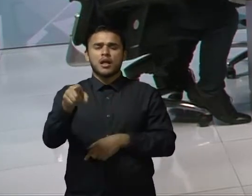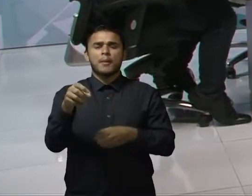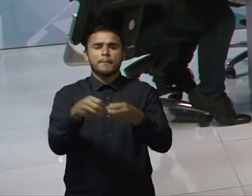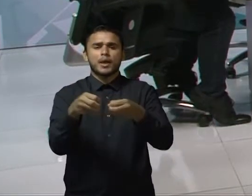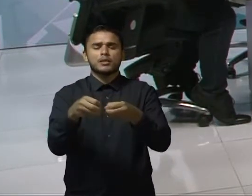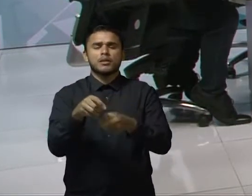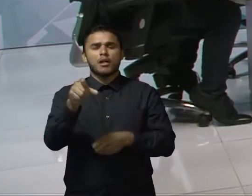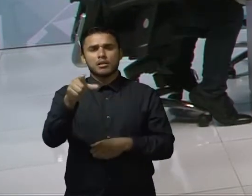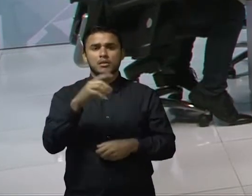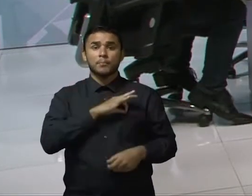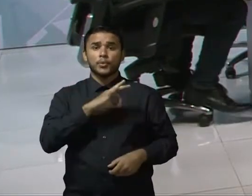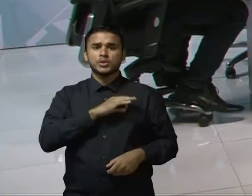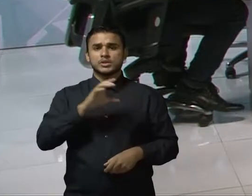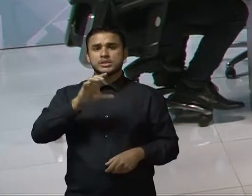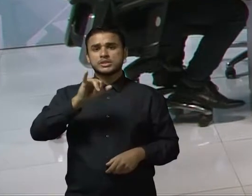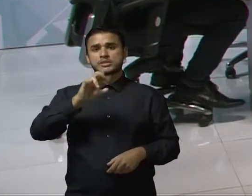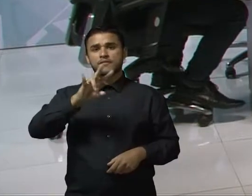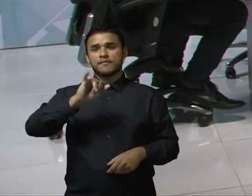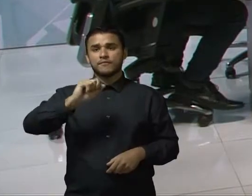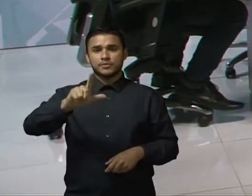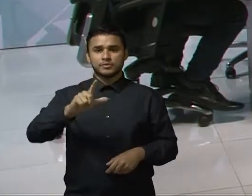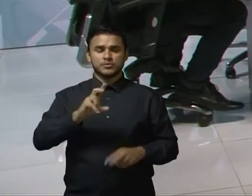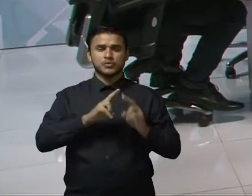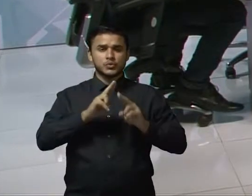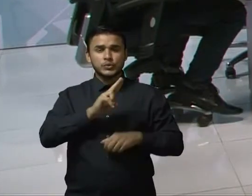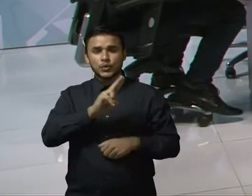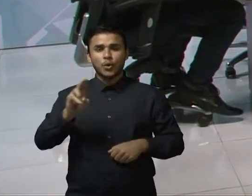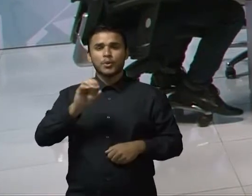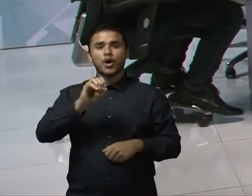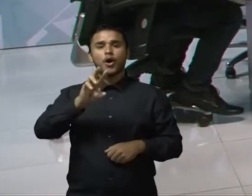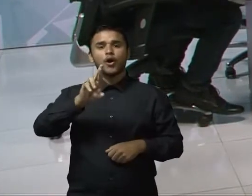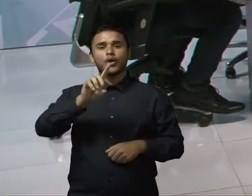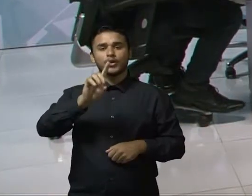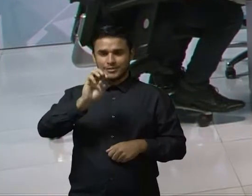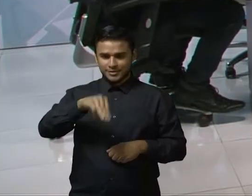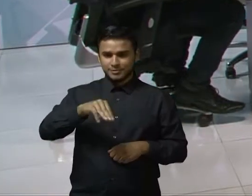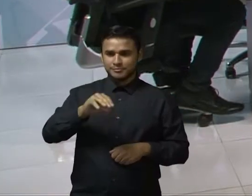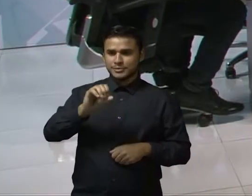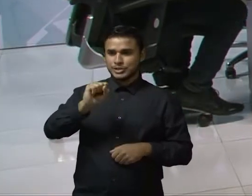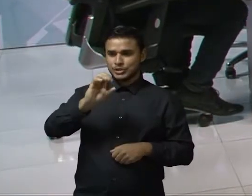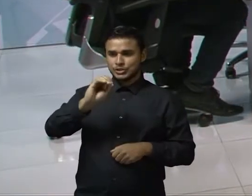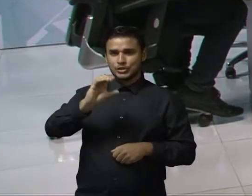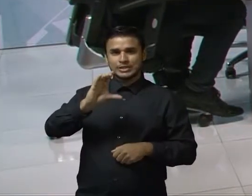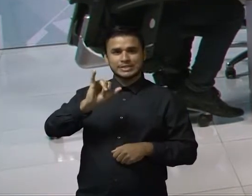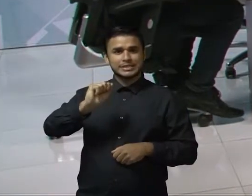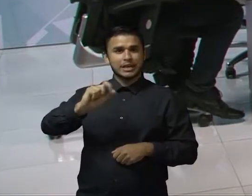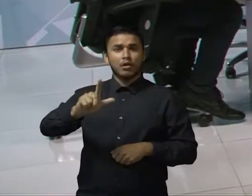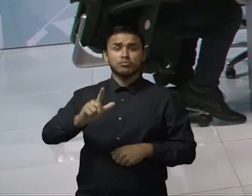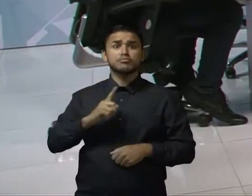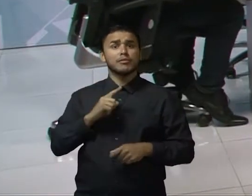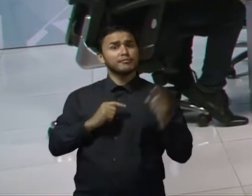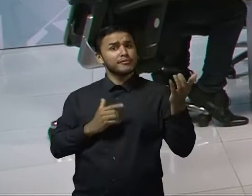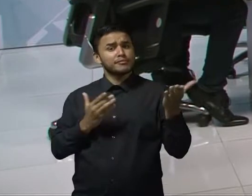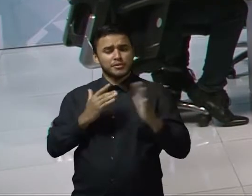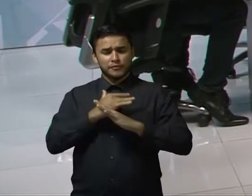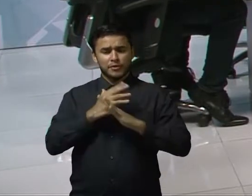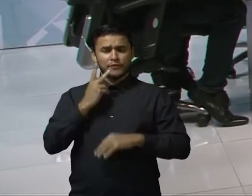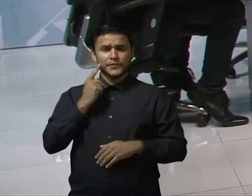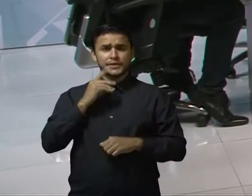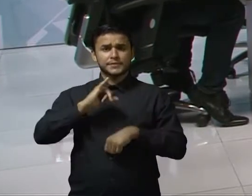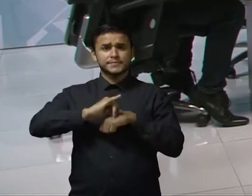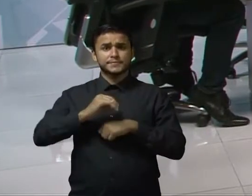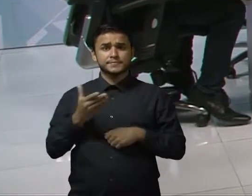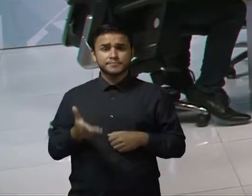A chamada ordem social. Era a ordem social, né? Então, nesse sentido, é impressionante como realmente a gente vai ter que encarar isso de frente.